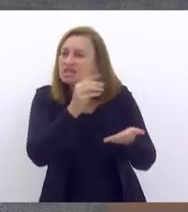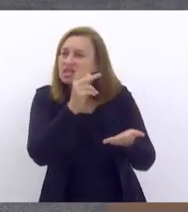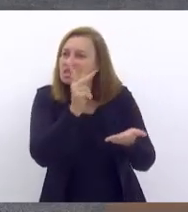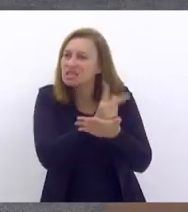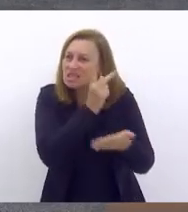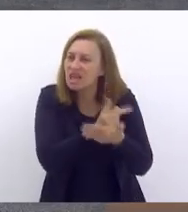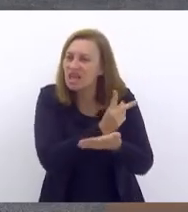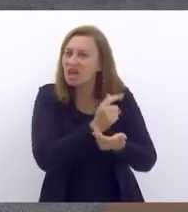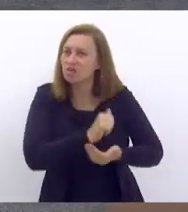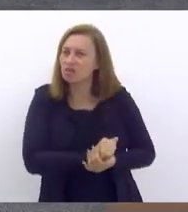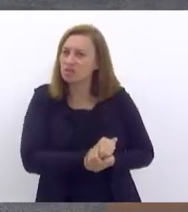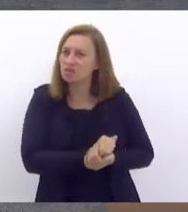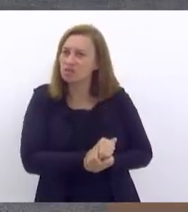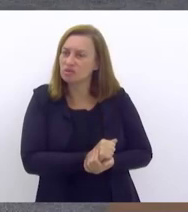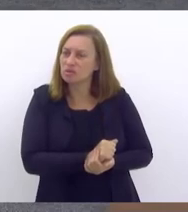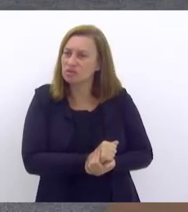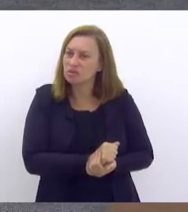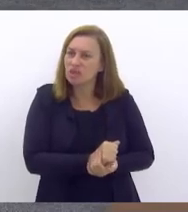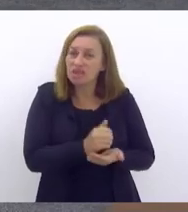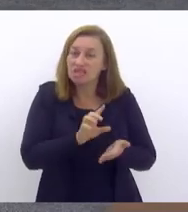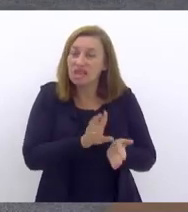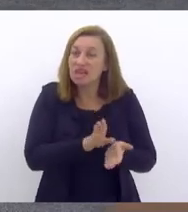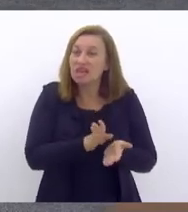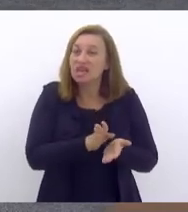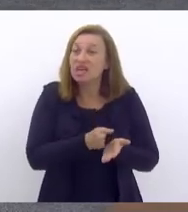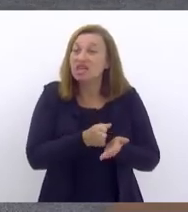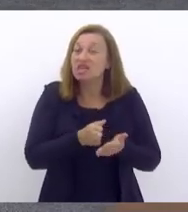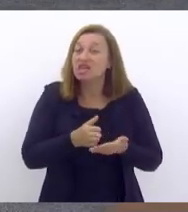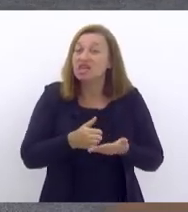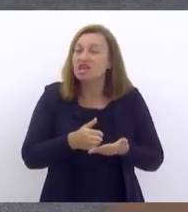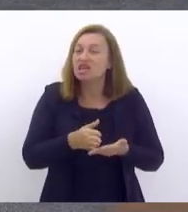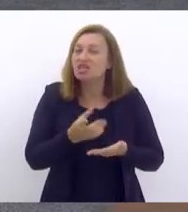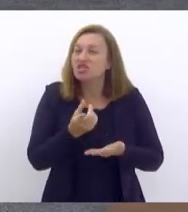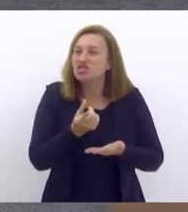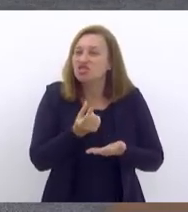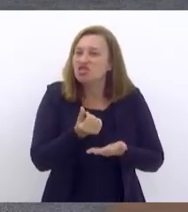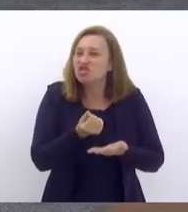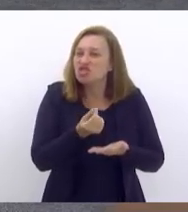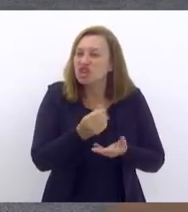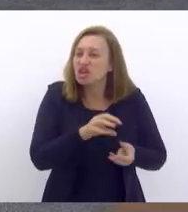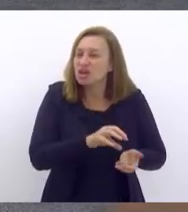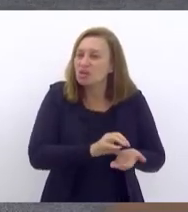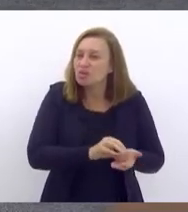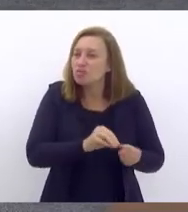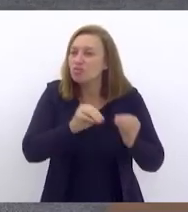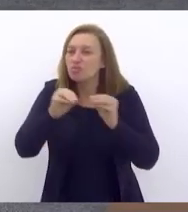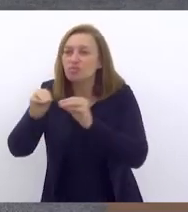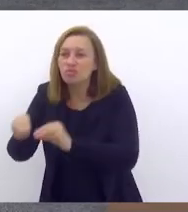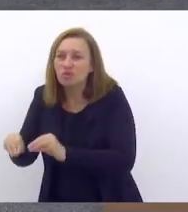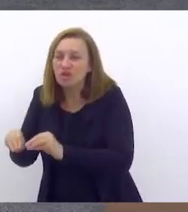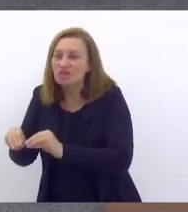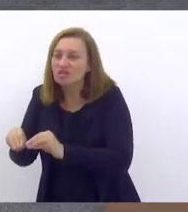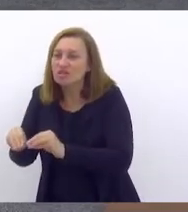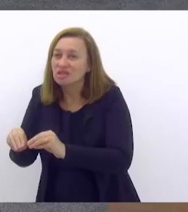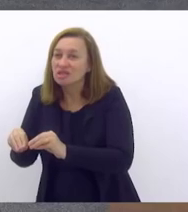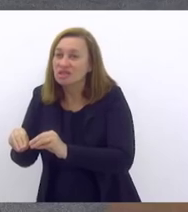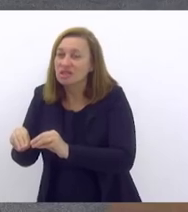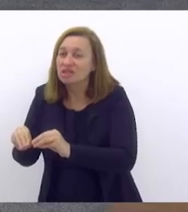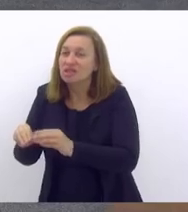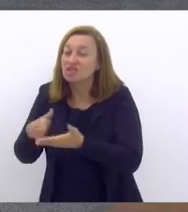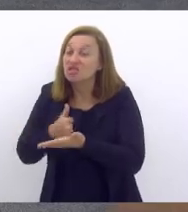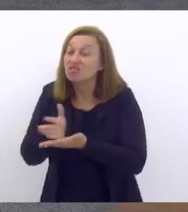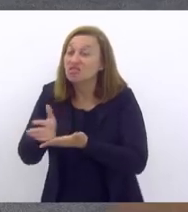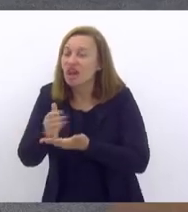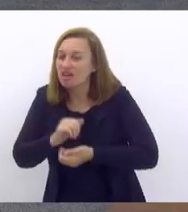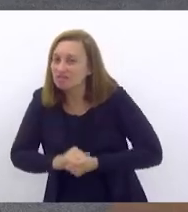milionárias, irregulares, porque isso é desvio de finalidade? Porque existem critérios para recebimento de recursos dentro dessas